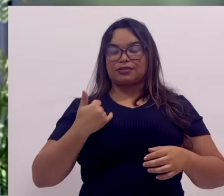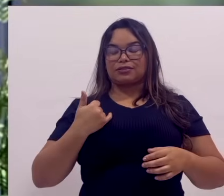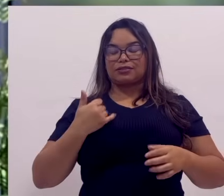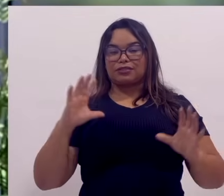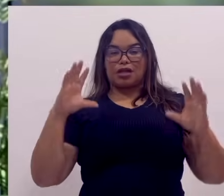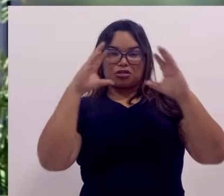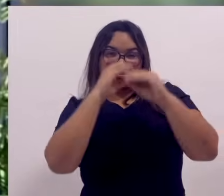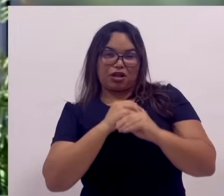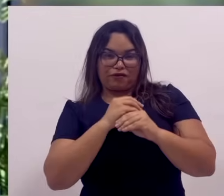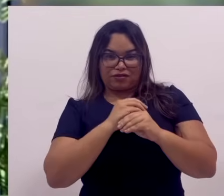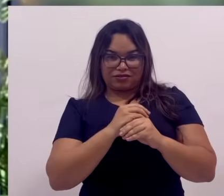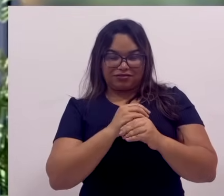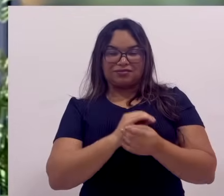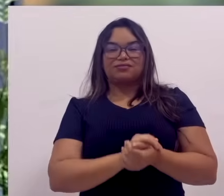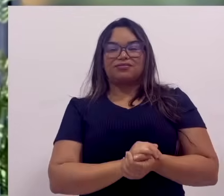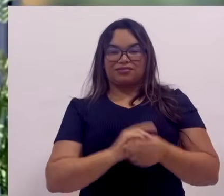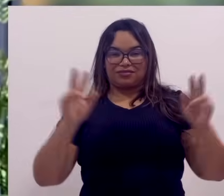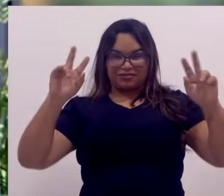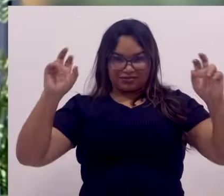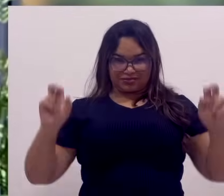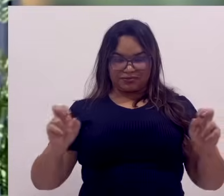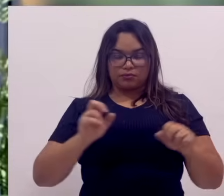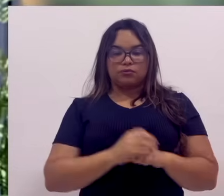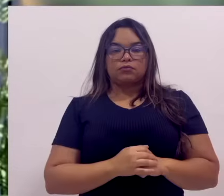Uma vez que uma pessoa rejeita a luz